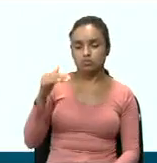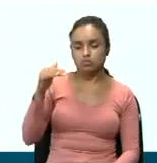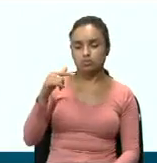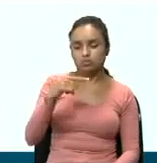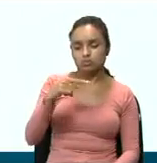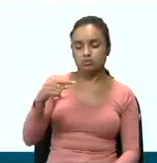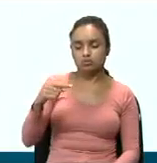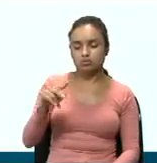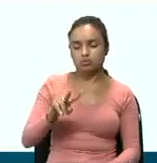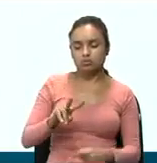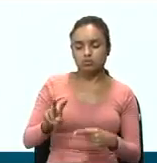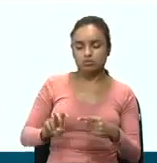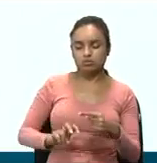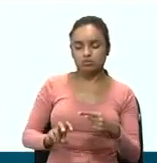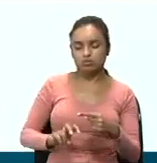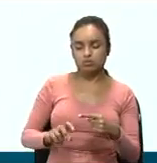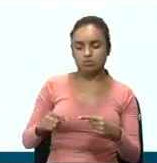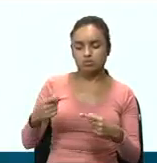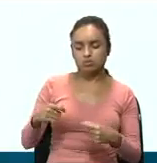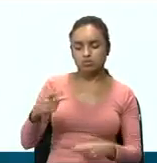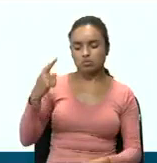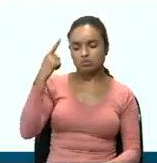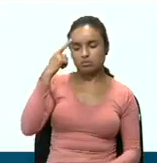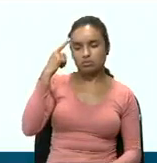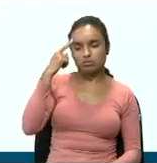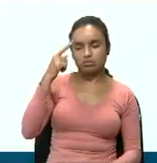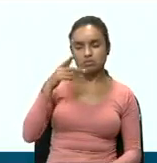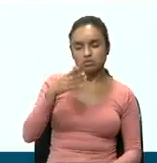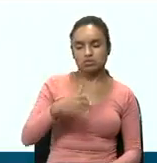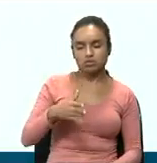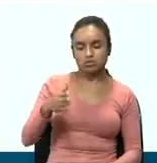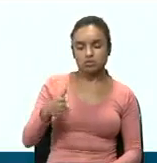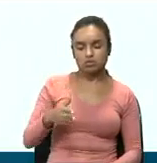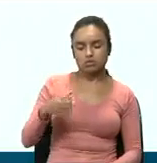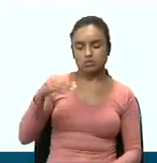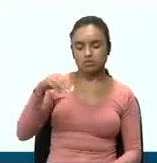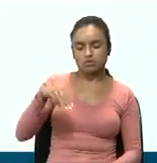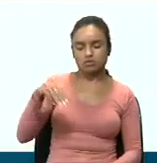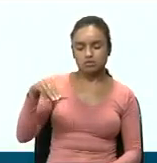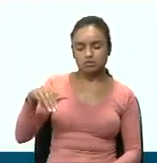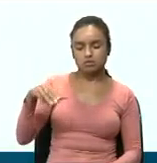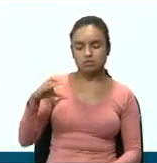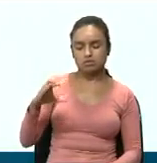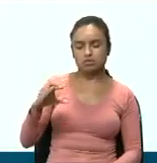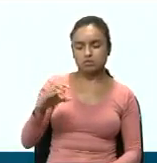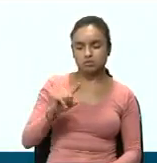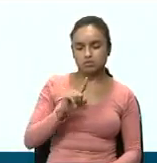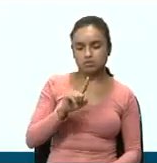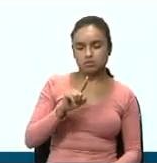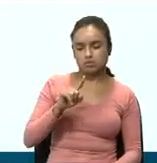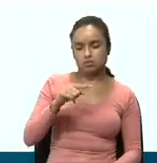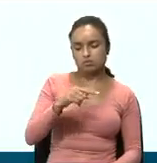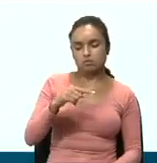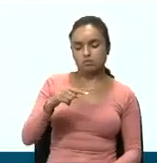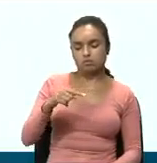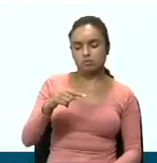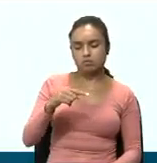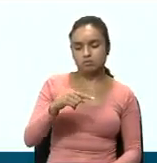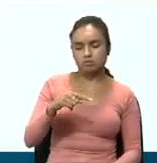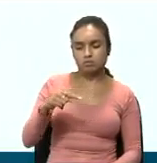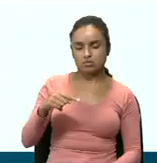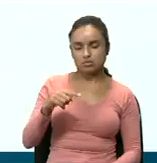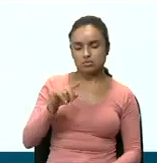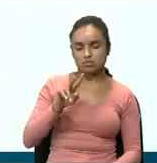menos 2/5, nós vamos ter que pensar no mínimo múltiplo comum. 1 menos 2/5, nós temos aqui, no caso, 1,